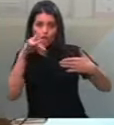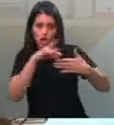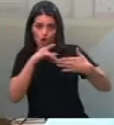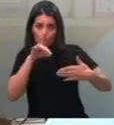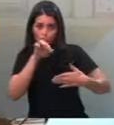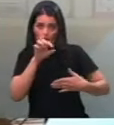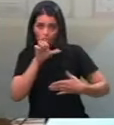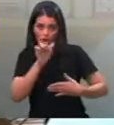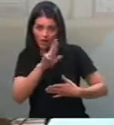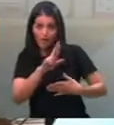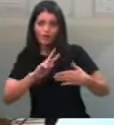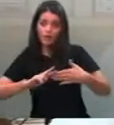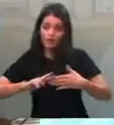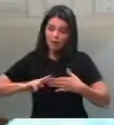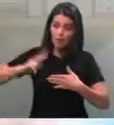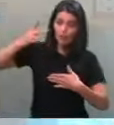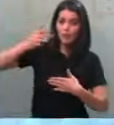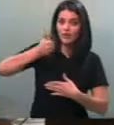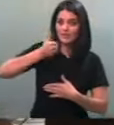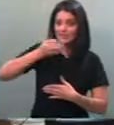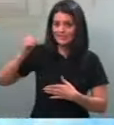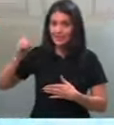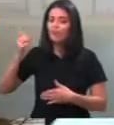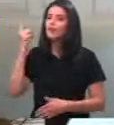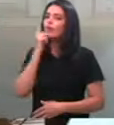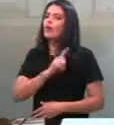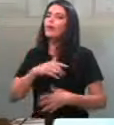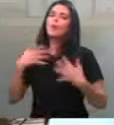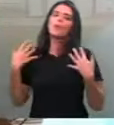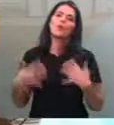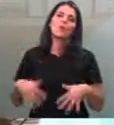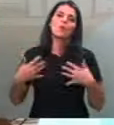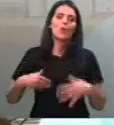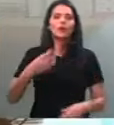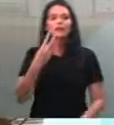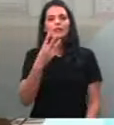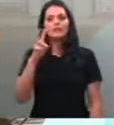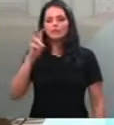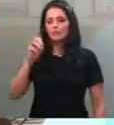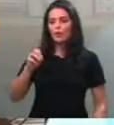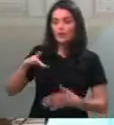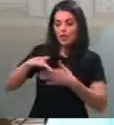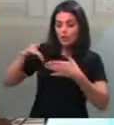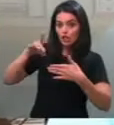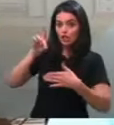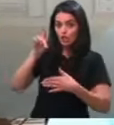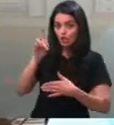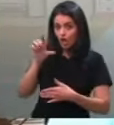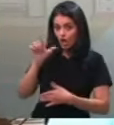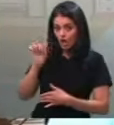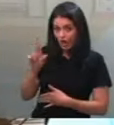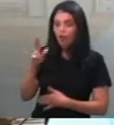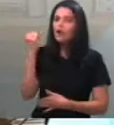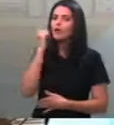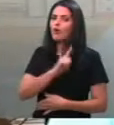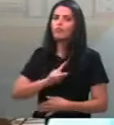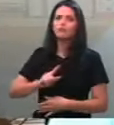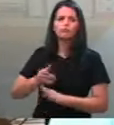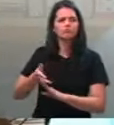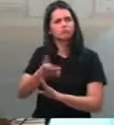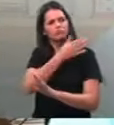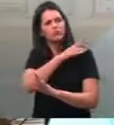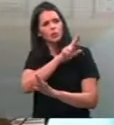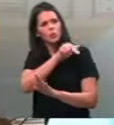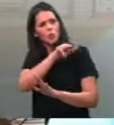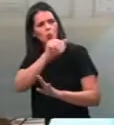100 dólares, alcançando, enfim, lá na frente, 350 dólares, fato inédito.